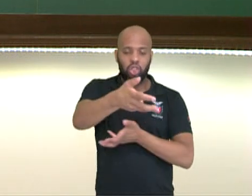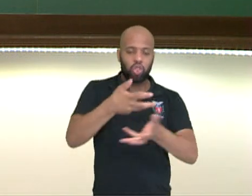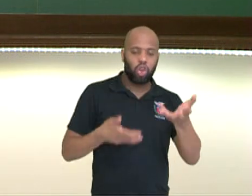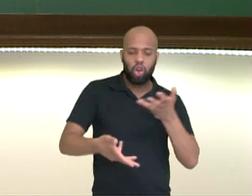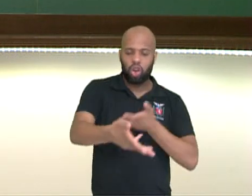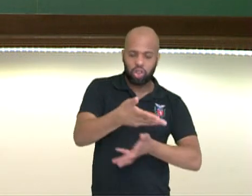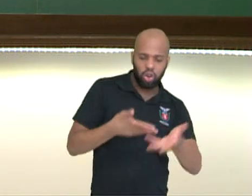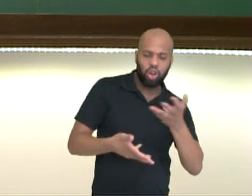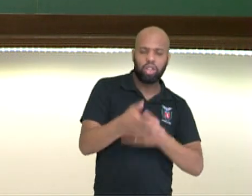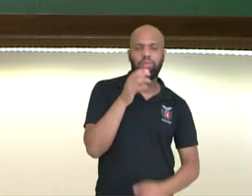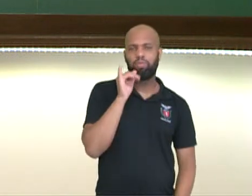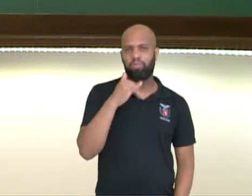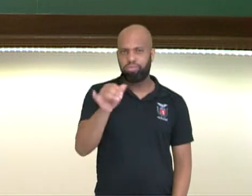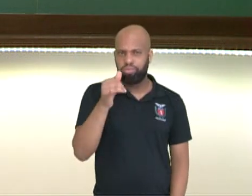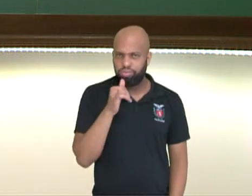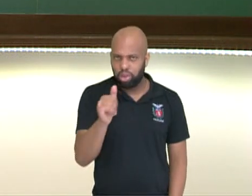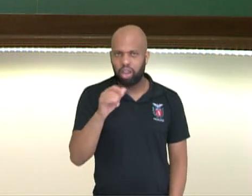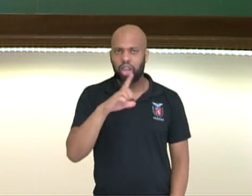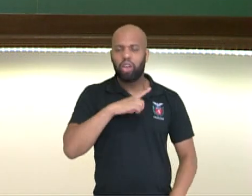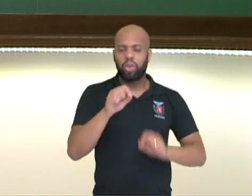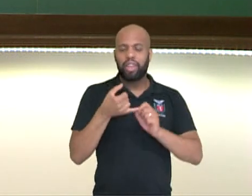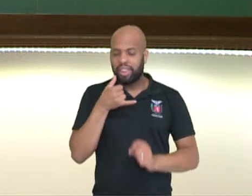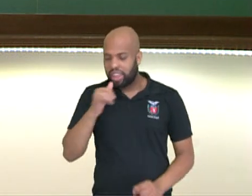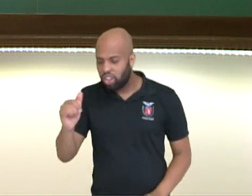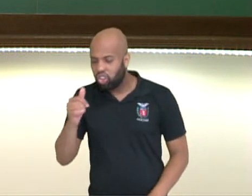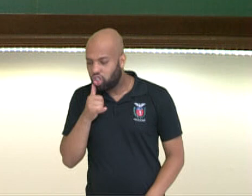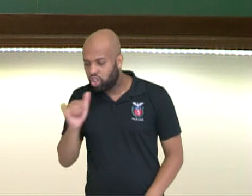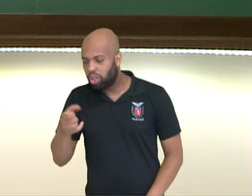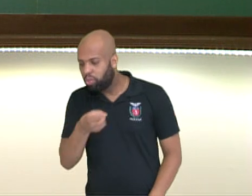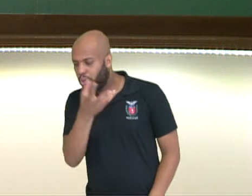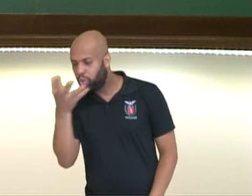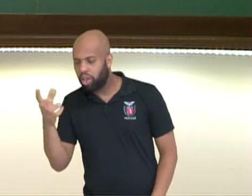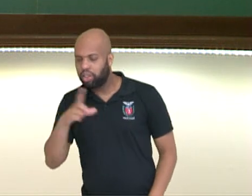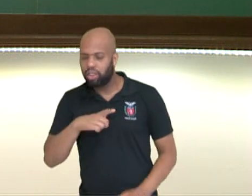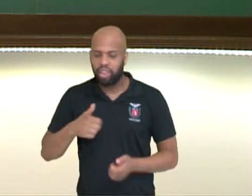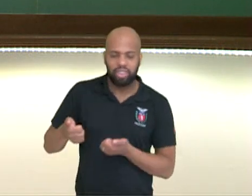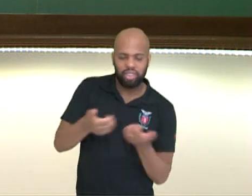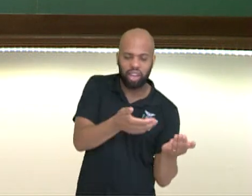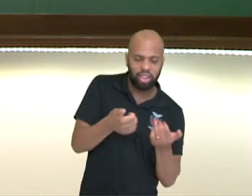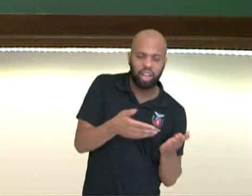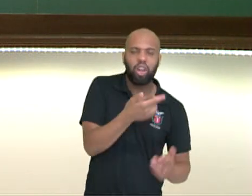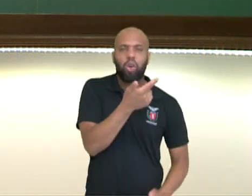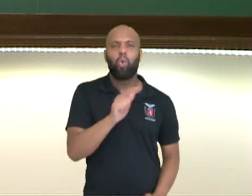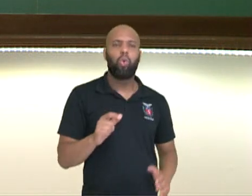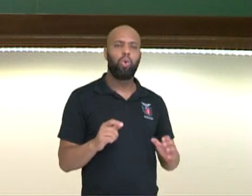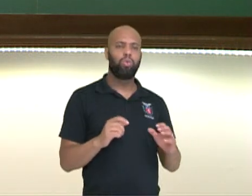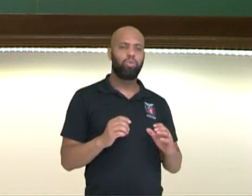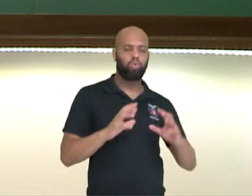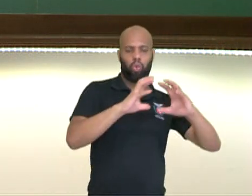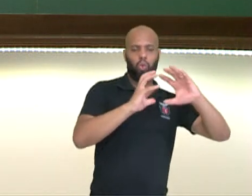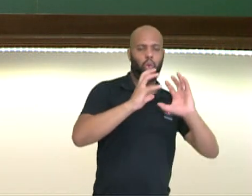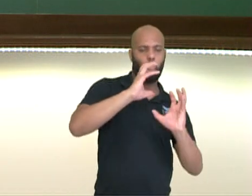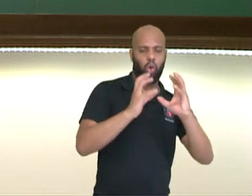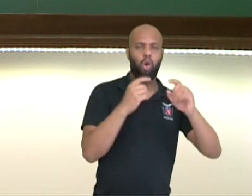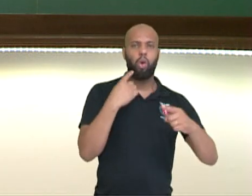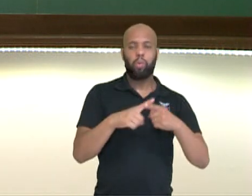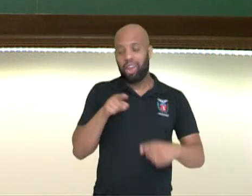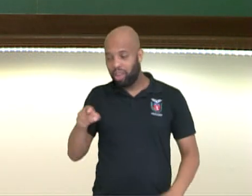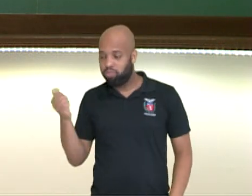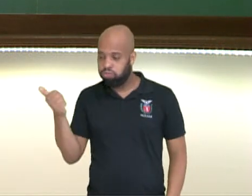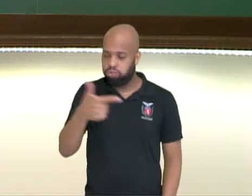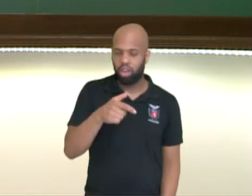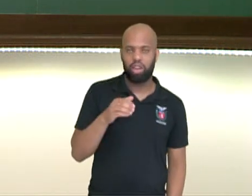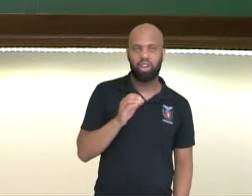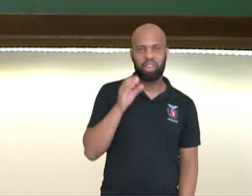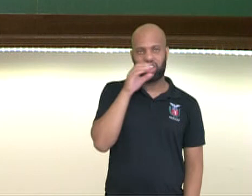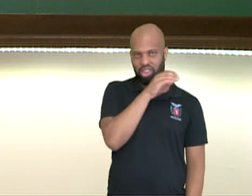o processo de troca de energia térmica, a quantidade de energia térmica que eu transfiro para outro corpo, porque eu tenho temperatura mais alta do que a dele.